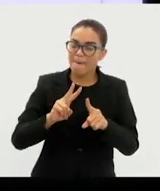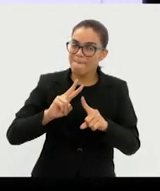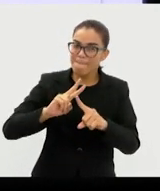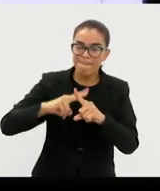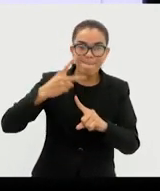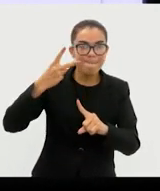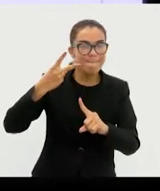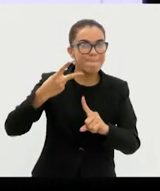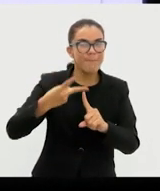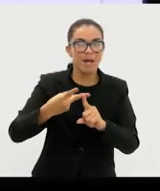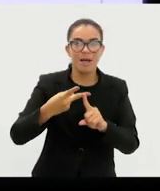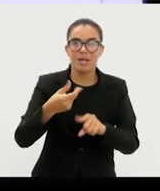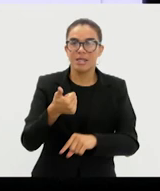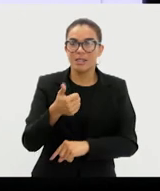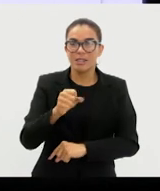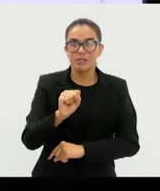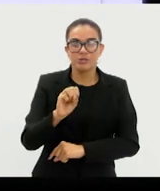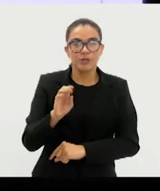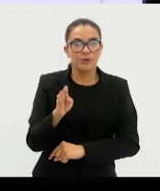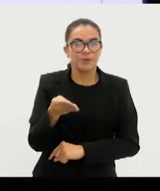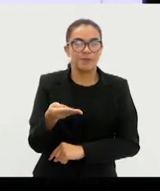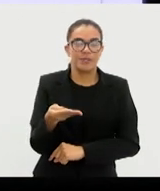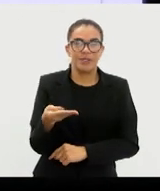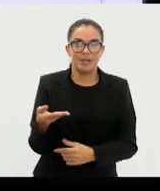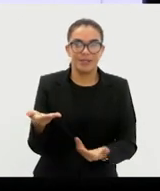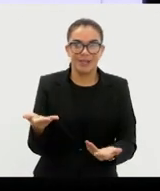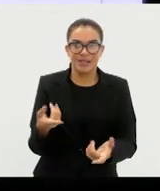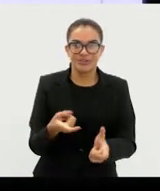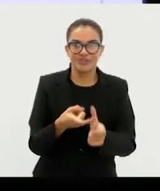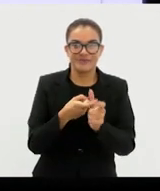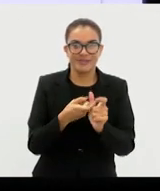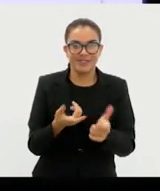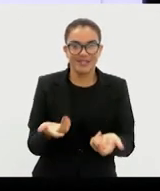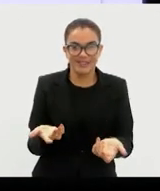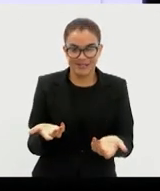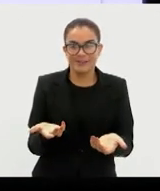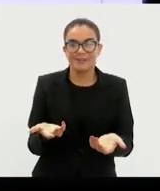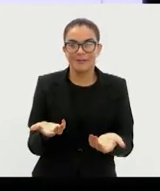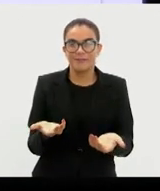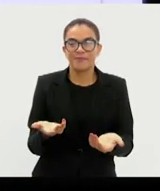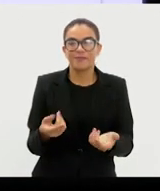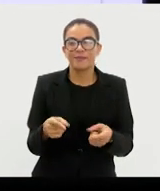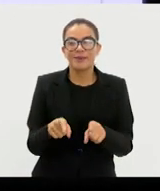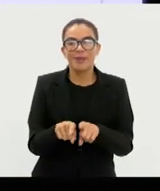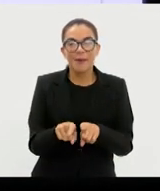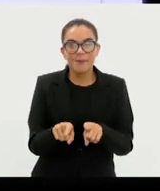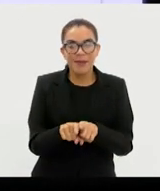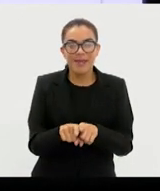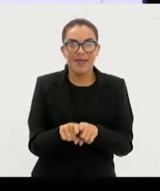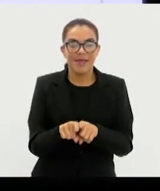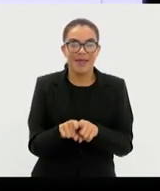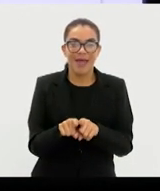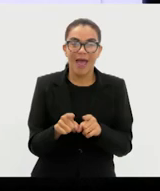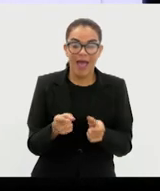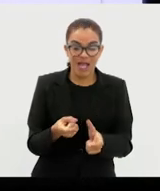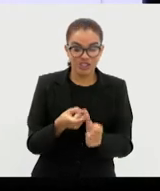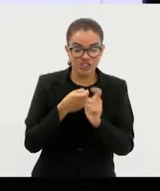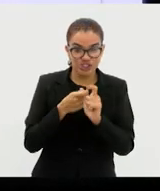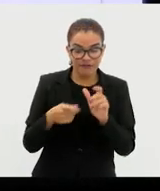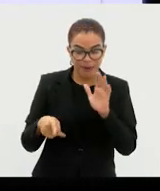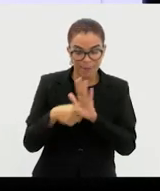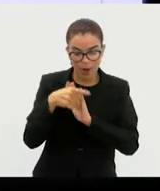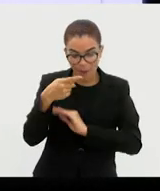o deputado Luiz Paulo mencionou agora há pouco. Em que pese a nossa dívida interna tem sido diminuída, a nossa